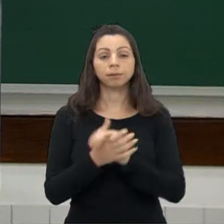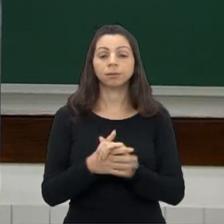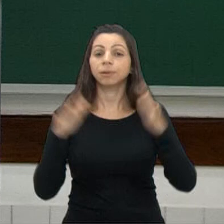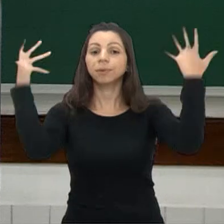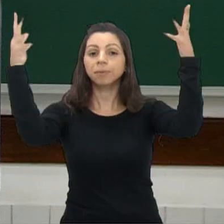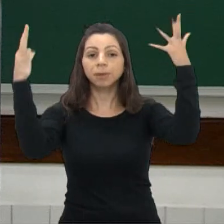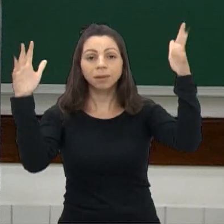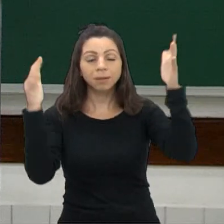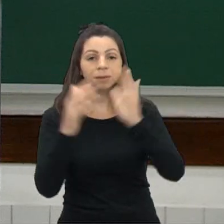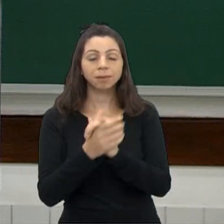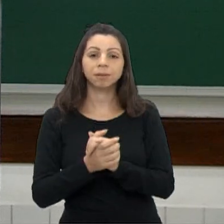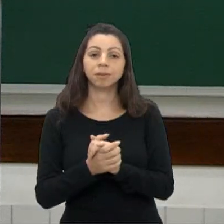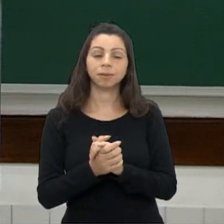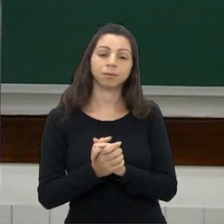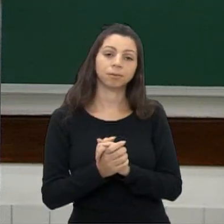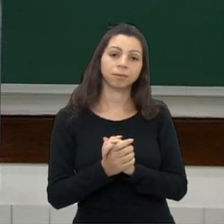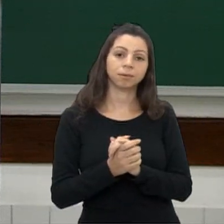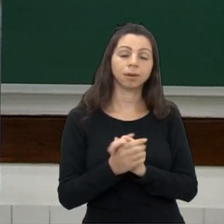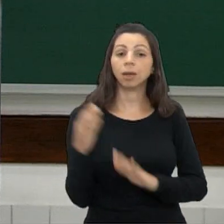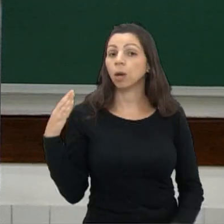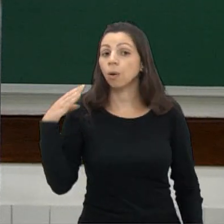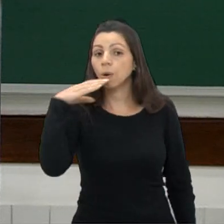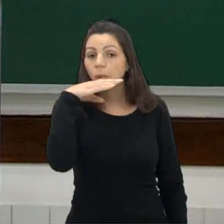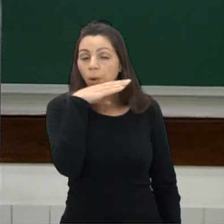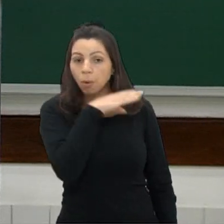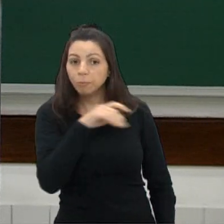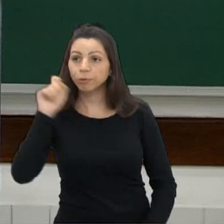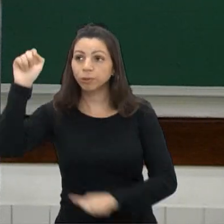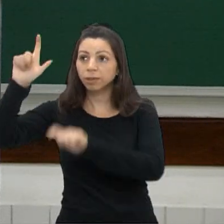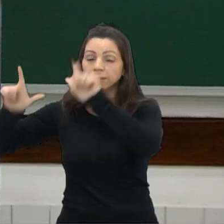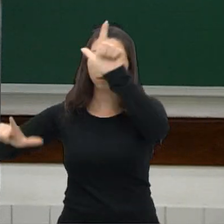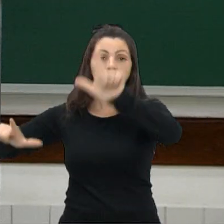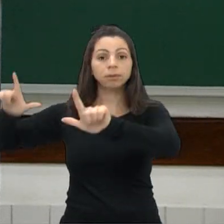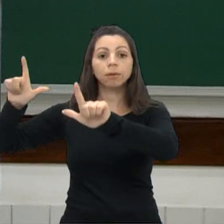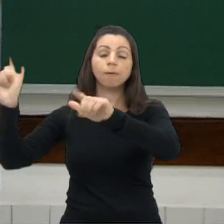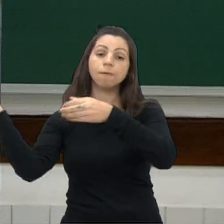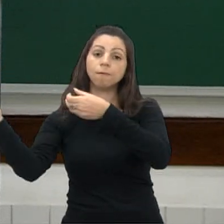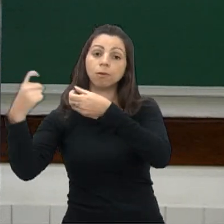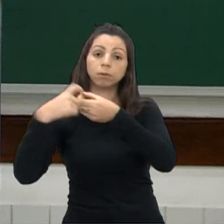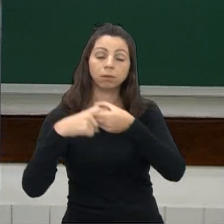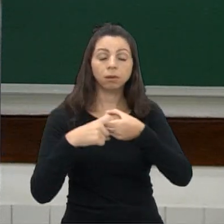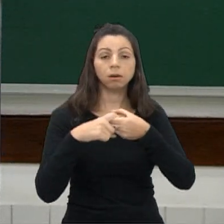Então, ficaria nítido quando a TV voltasse. Era só o Tavinho prestar